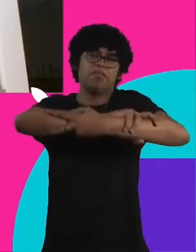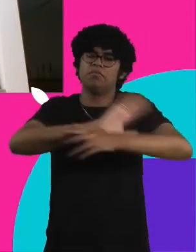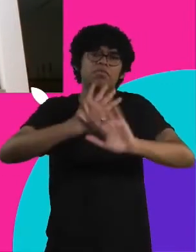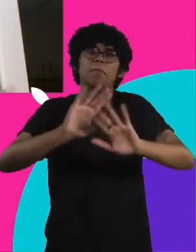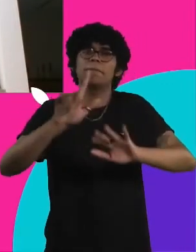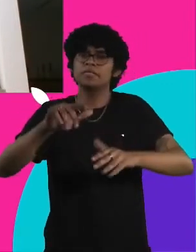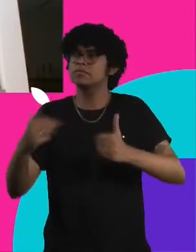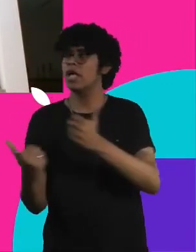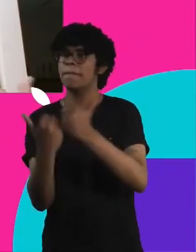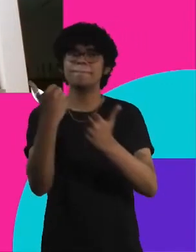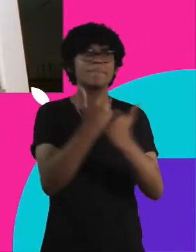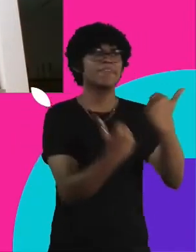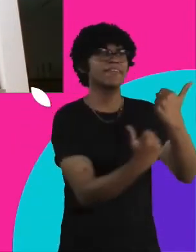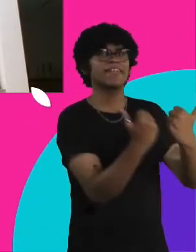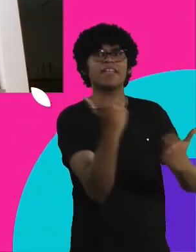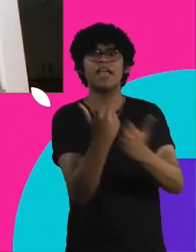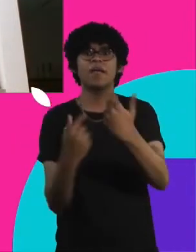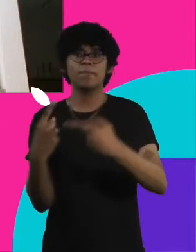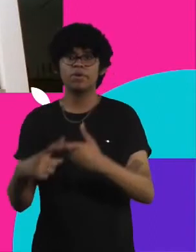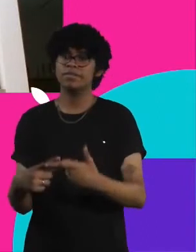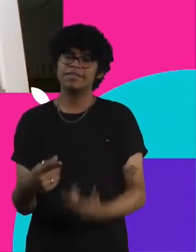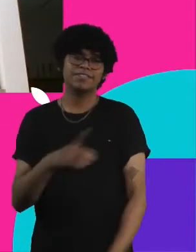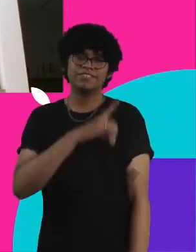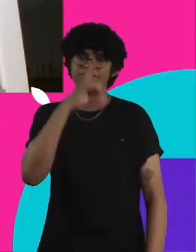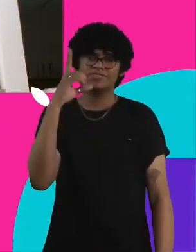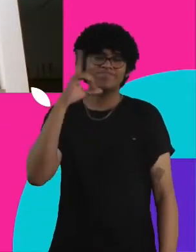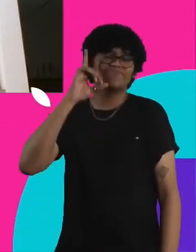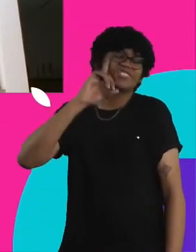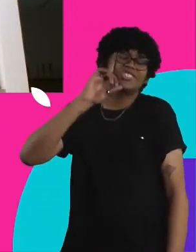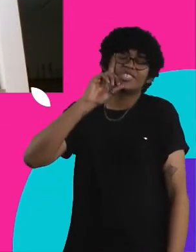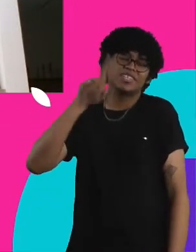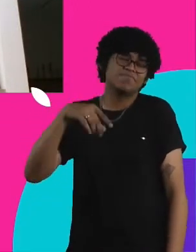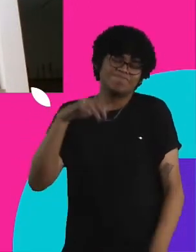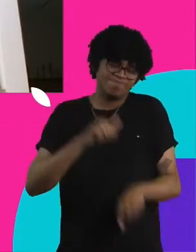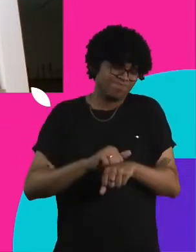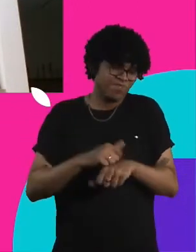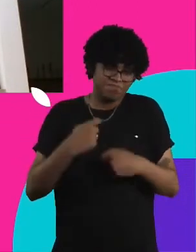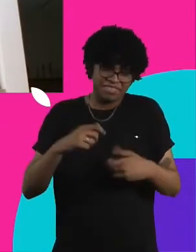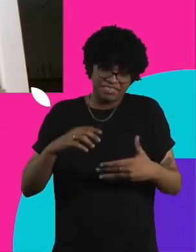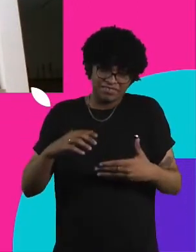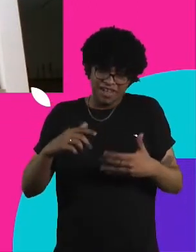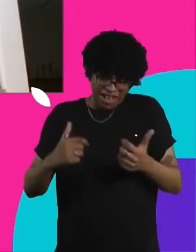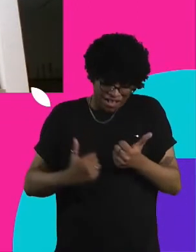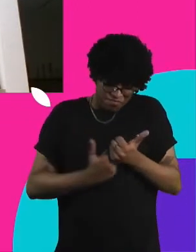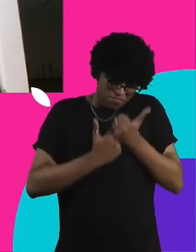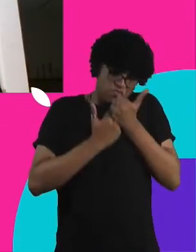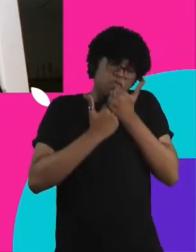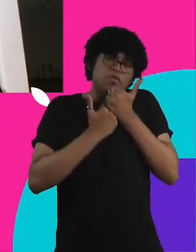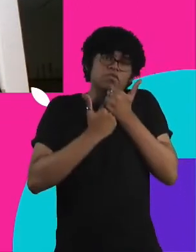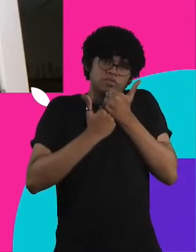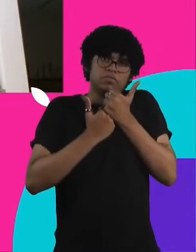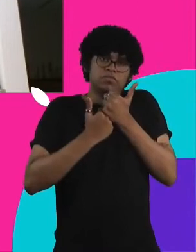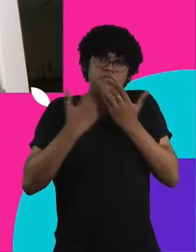ajudar. Porque o dia a dia é muito duro. Se a gente não tem aqui alguém que segura na mão, fica muito mais difícil. Então, a gente